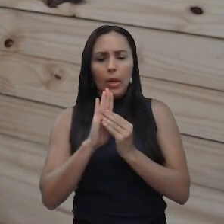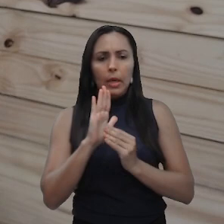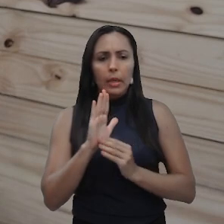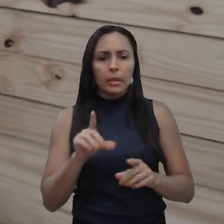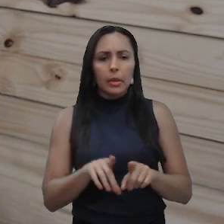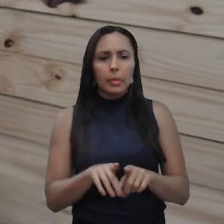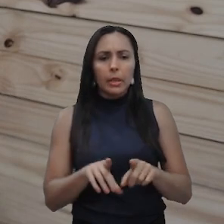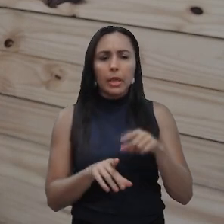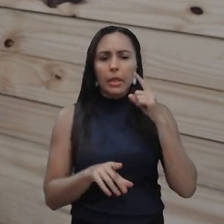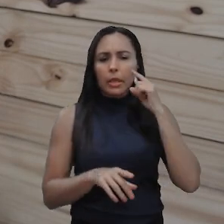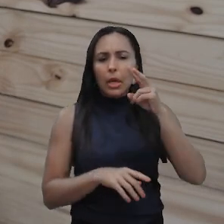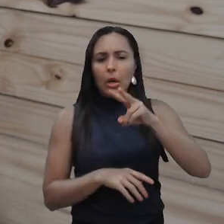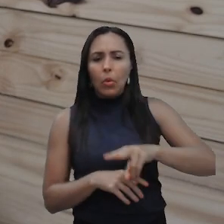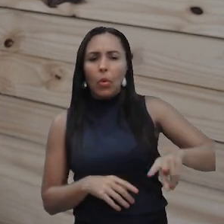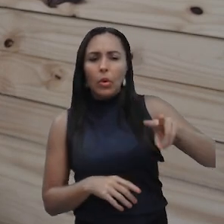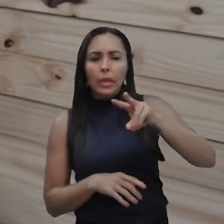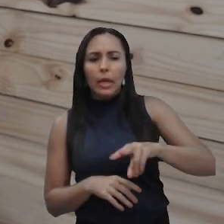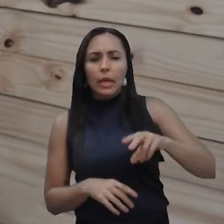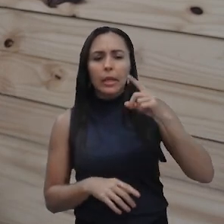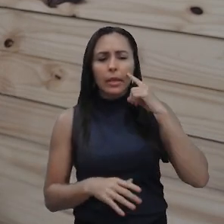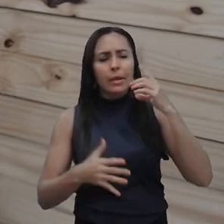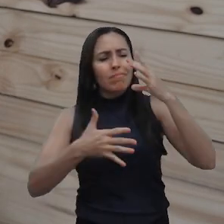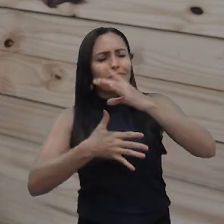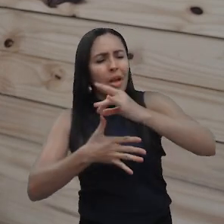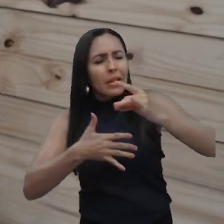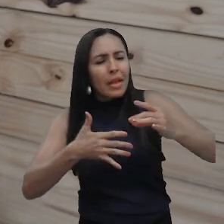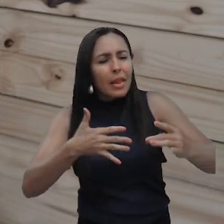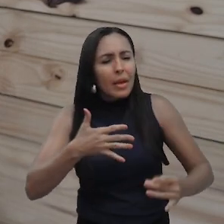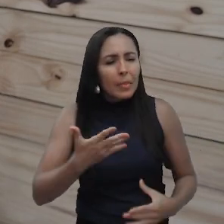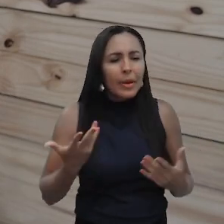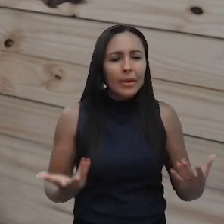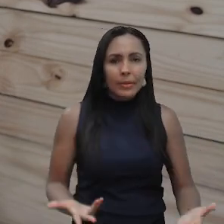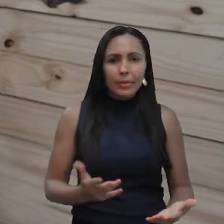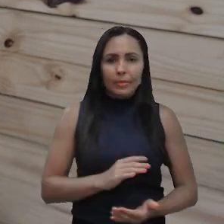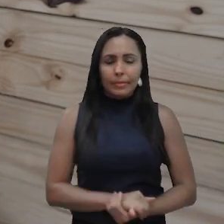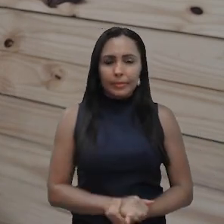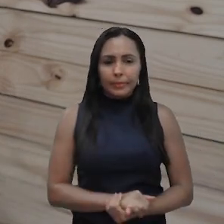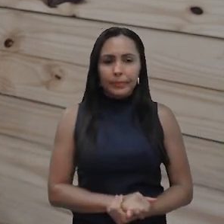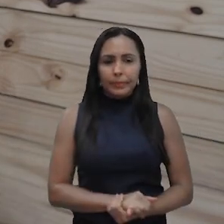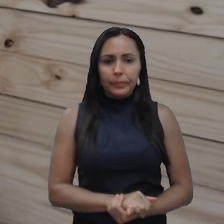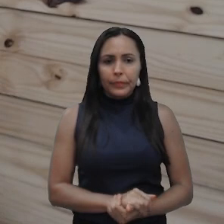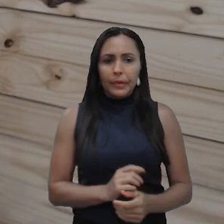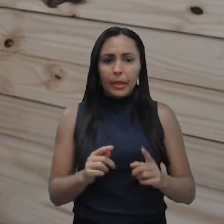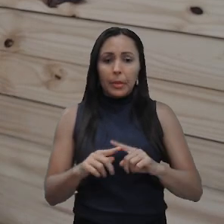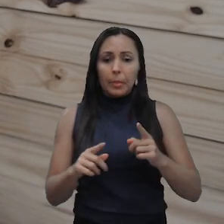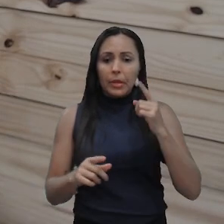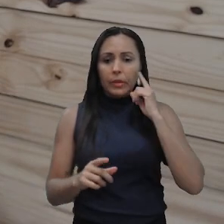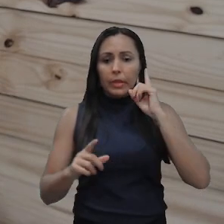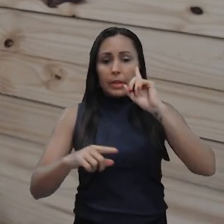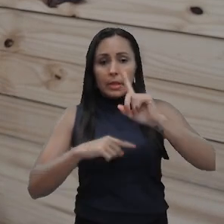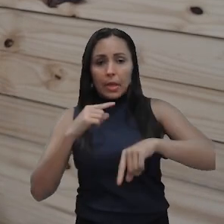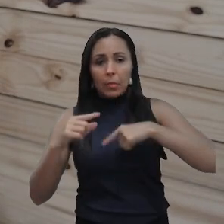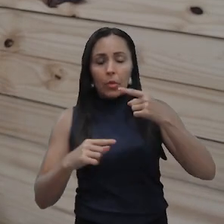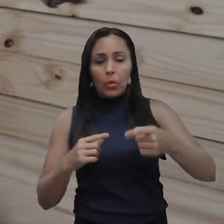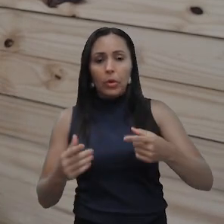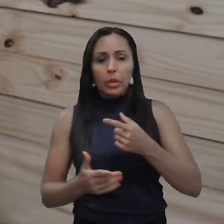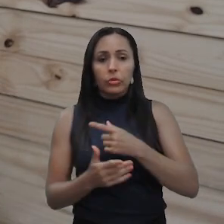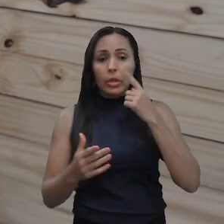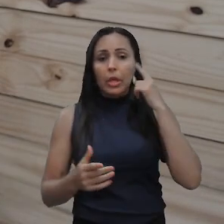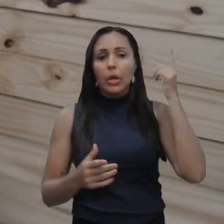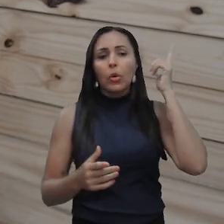olhar direitinho o que é cada elemento que compõe esse grid. Mas só depois que a gente trabalha o grid, que a gente